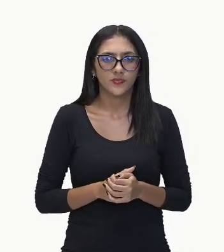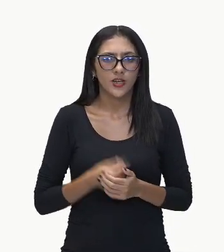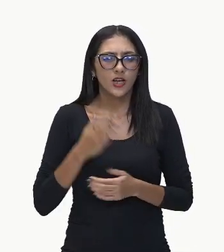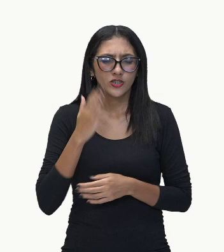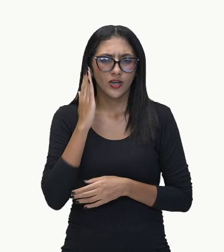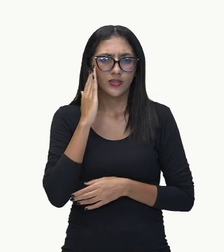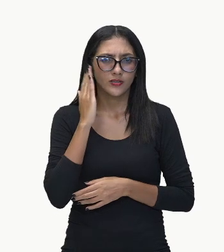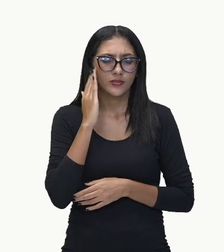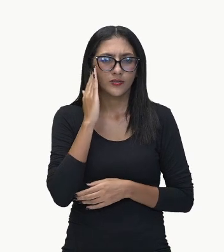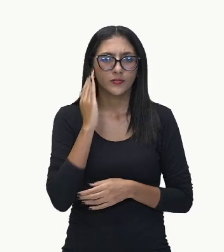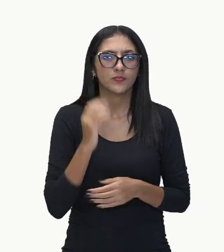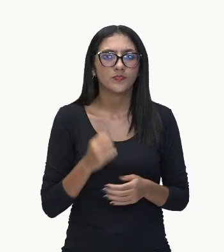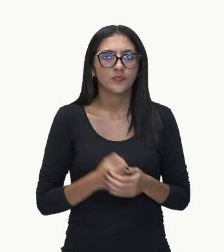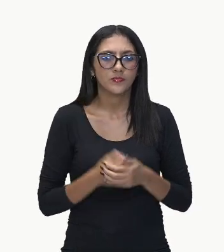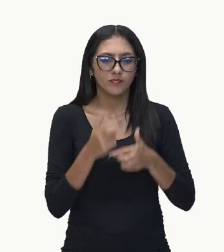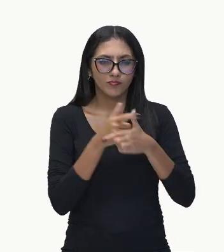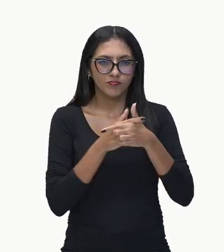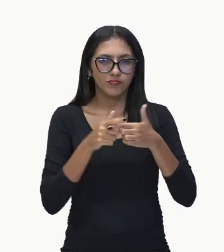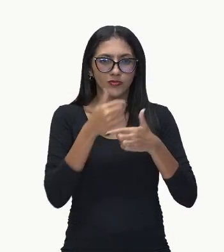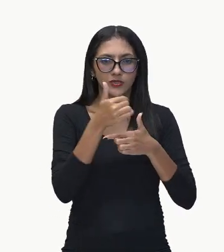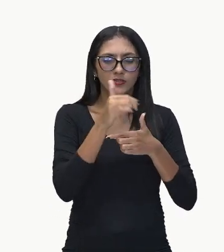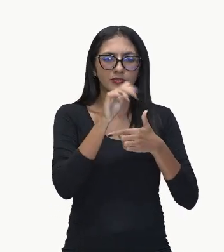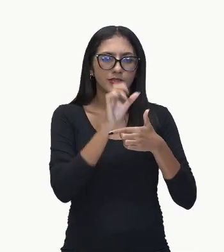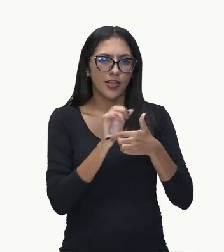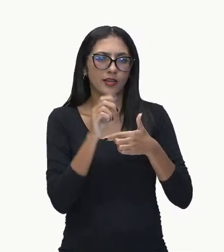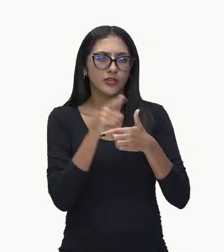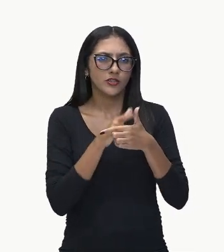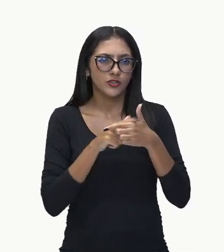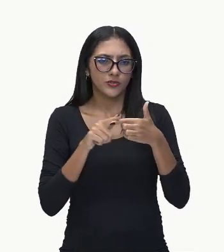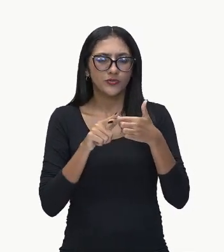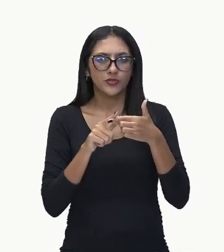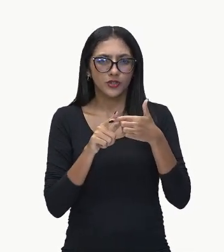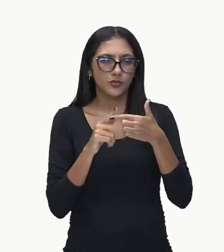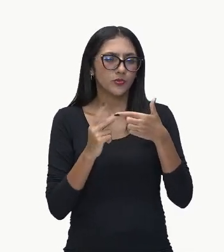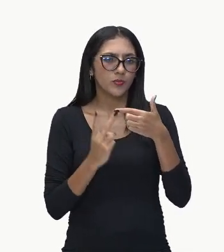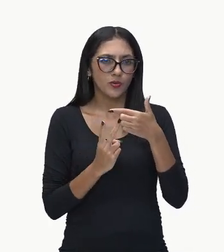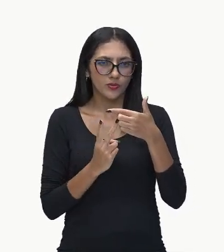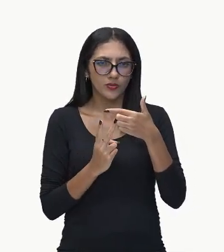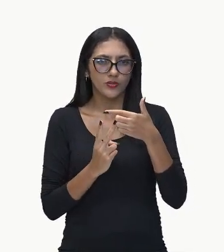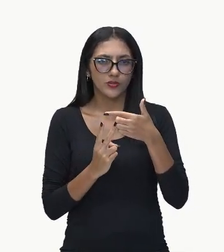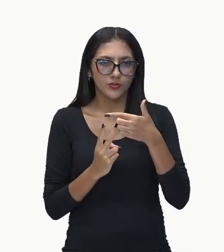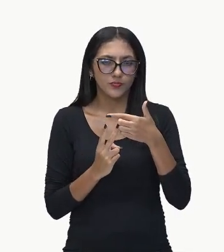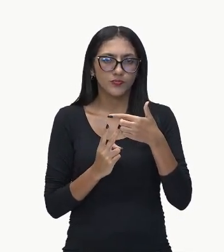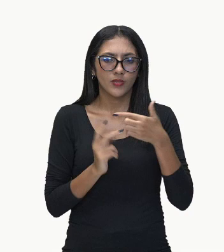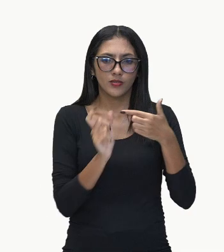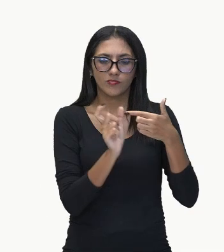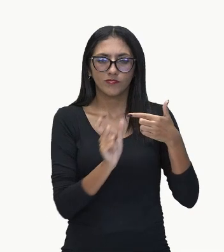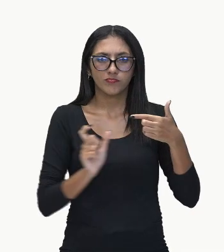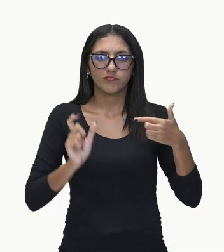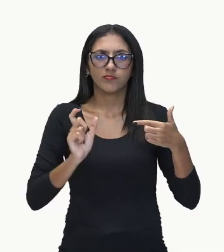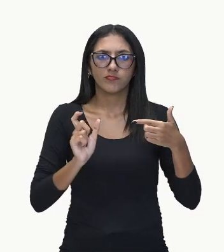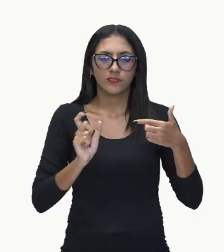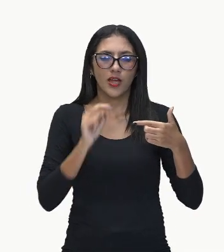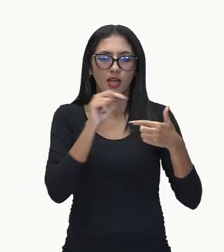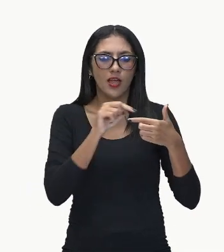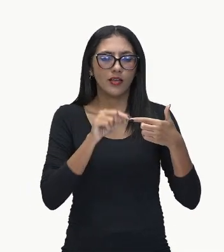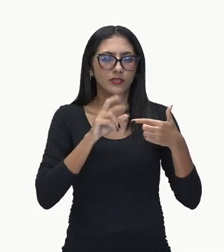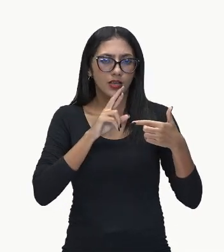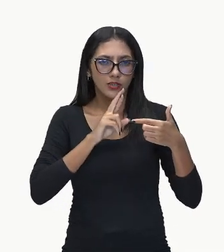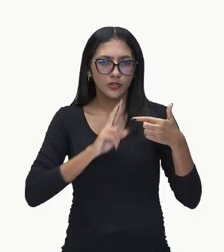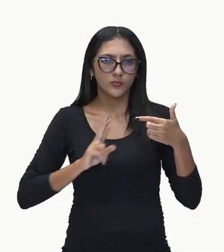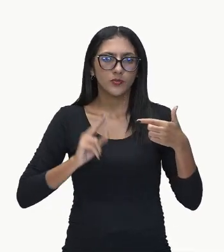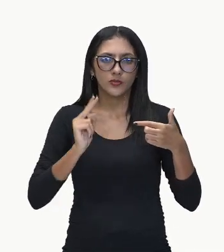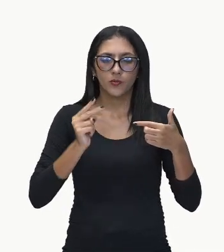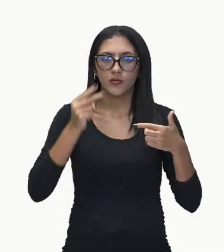é a metade do 10 a metade de -10 elevado ao quadrado Então é só fazer isso